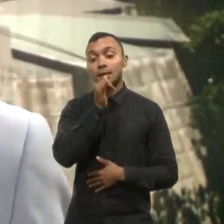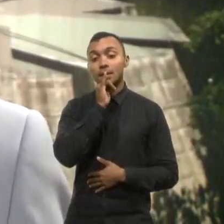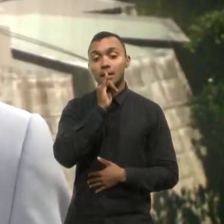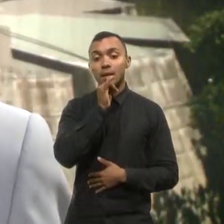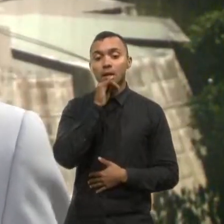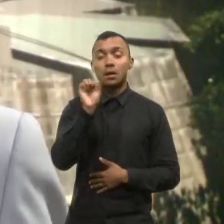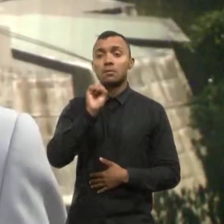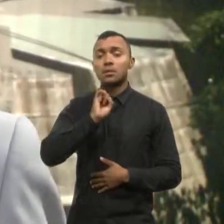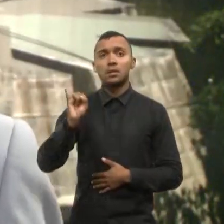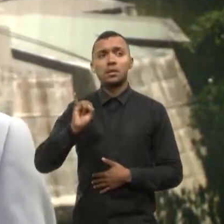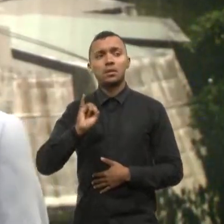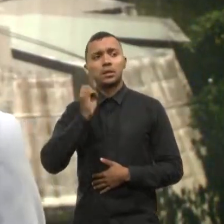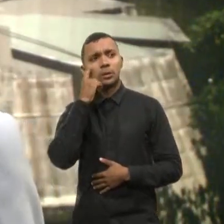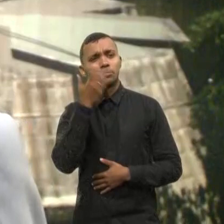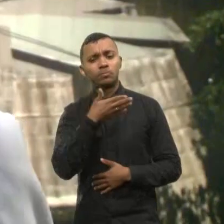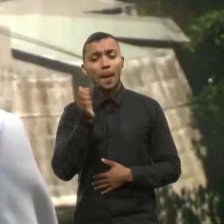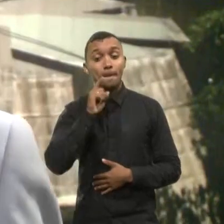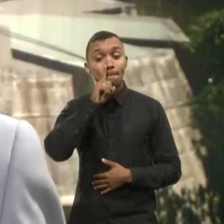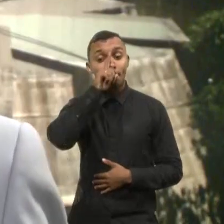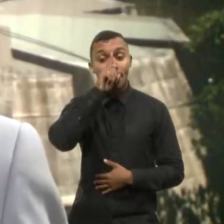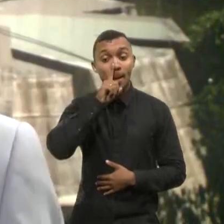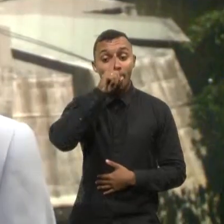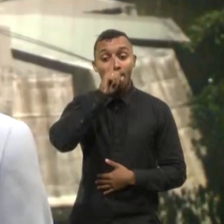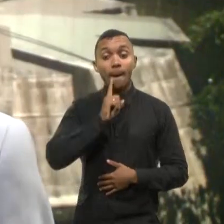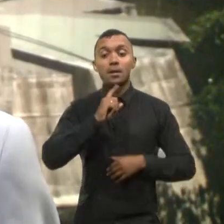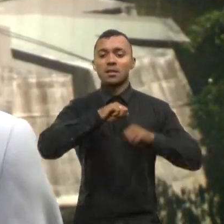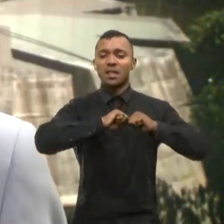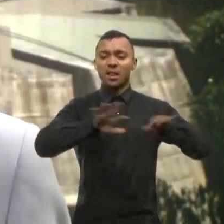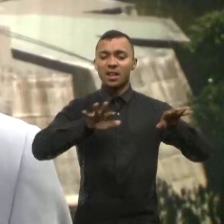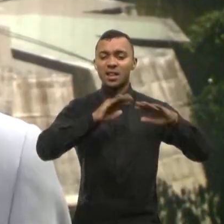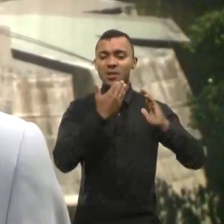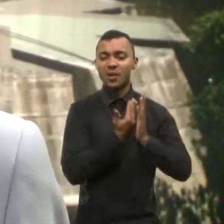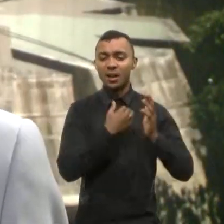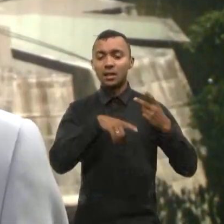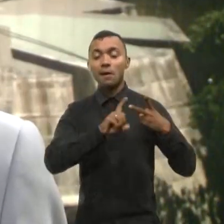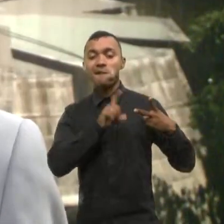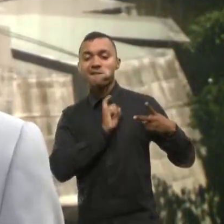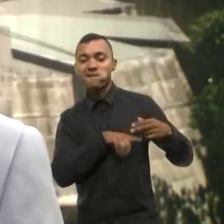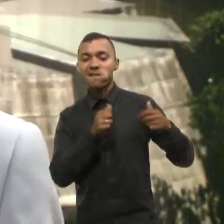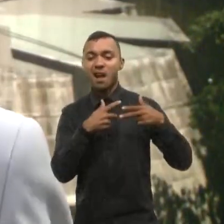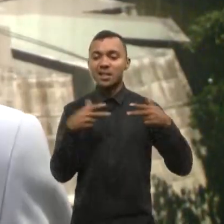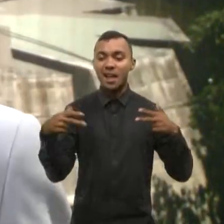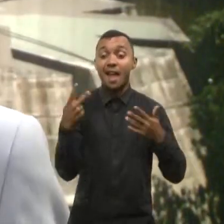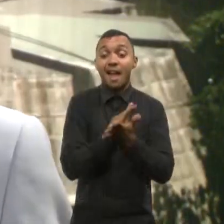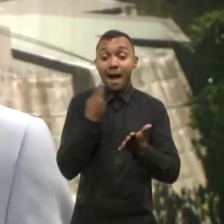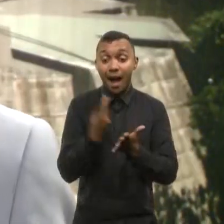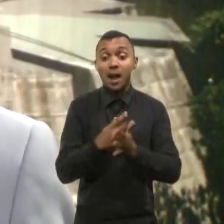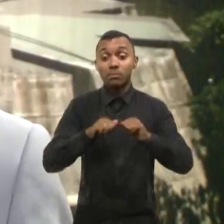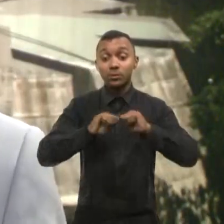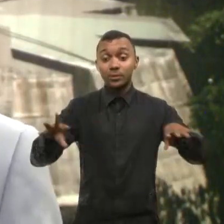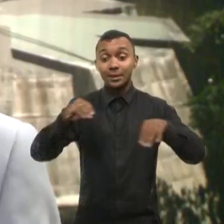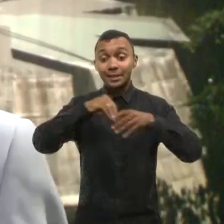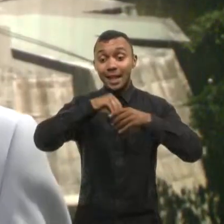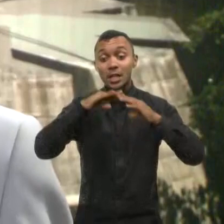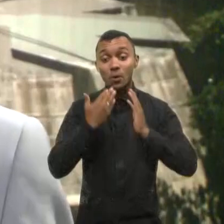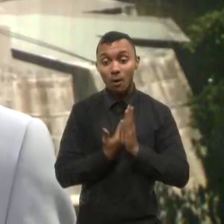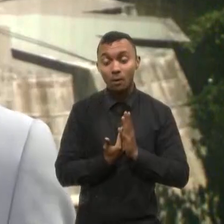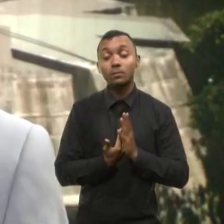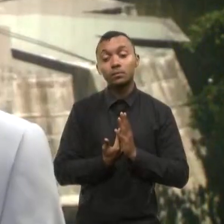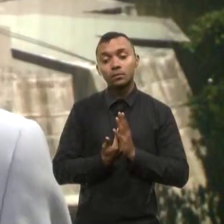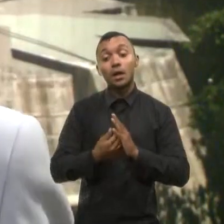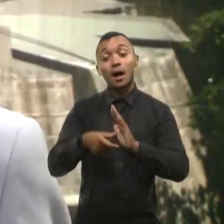uma situação de ameaça nas escolas, de atos infracionais, nós precisamos que todos